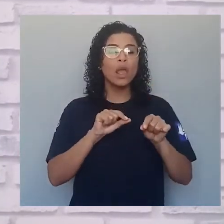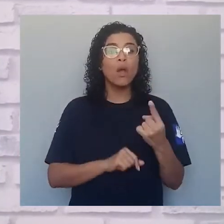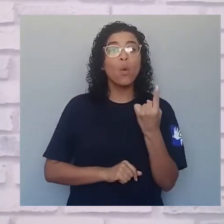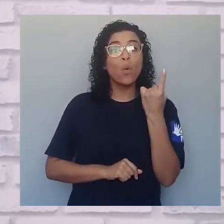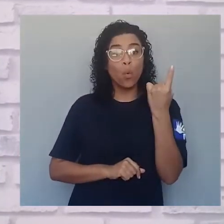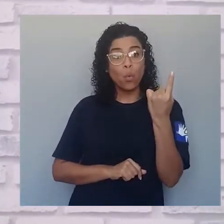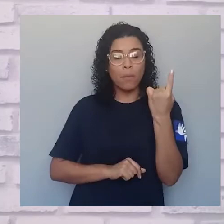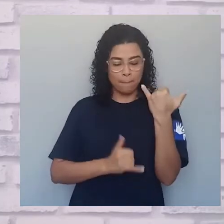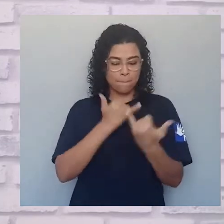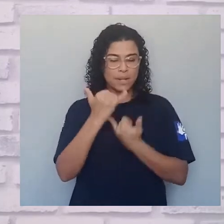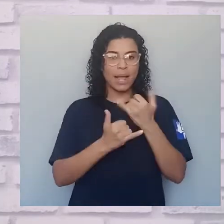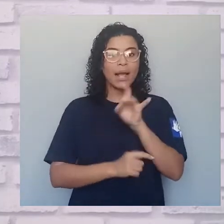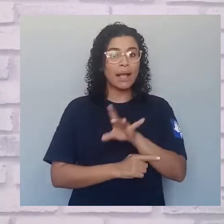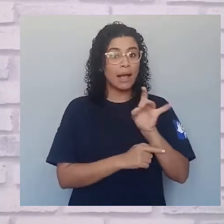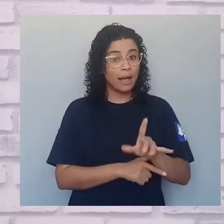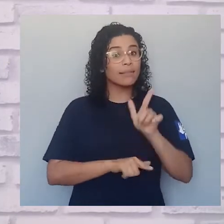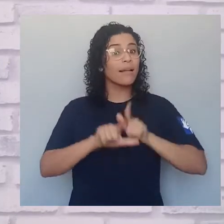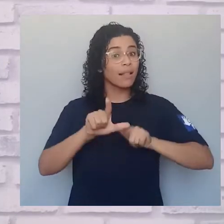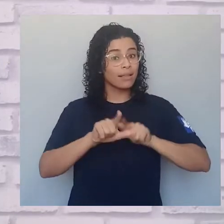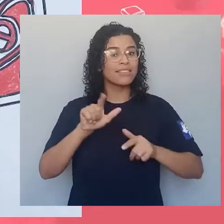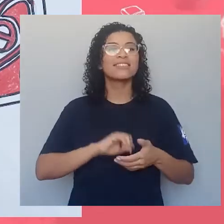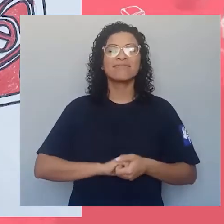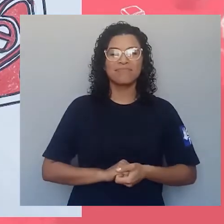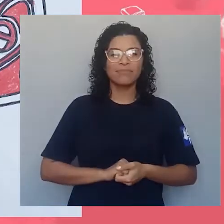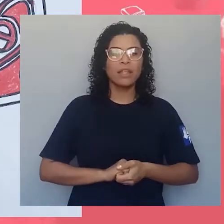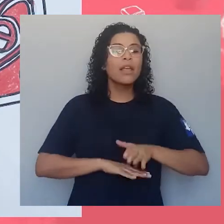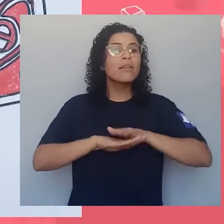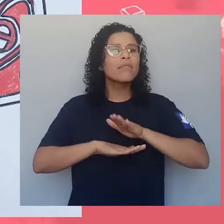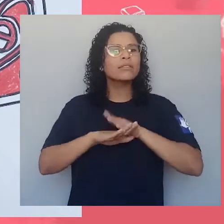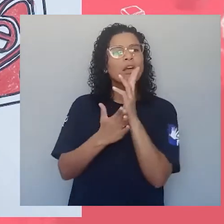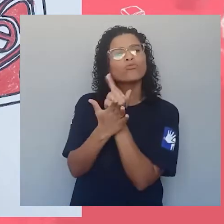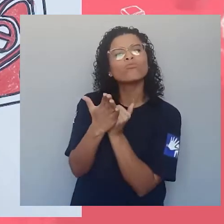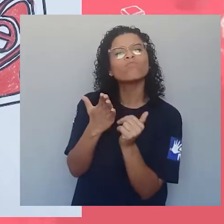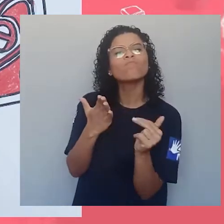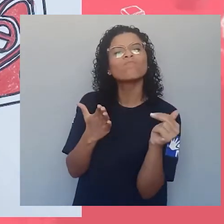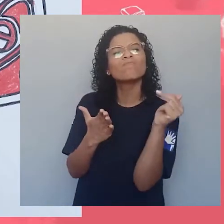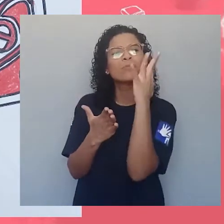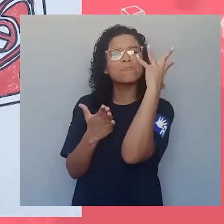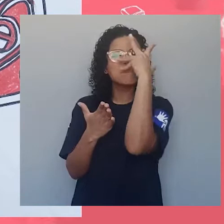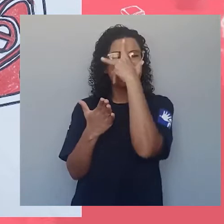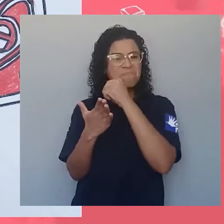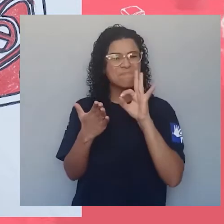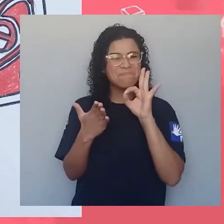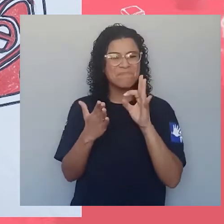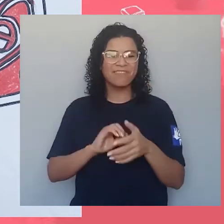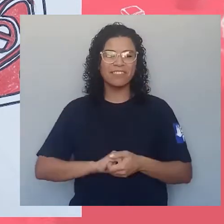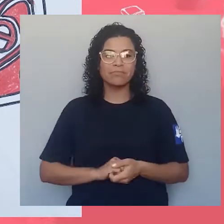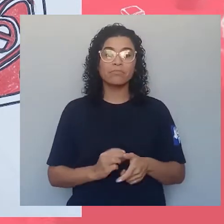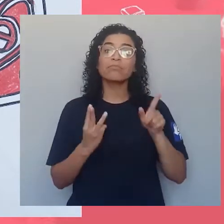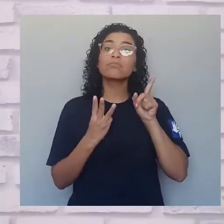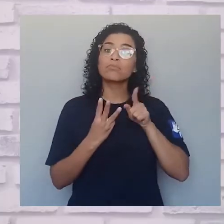uma brincadeira para cada letra que apareceu no nosso dia e fazer um belíssimo desenho. E